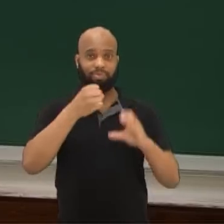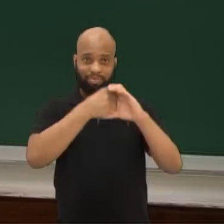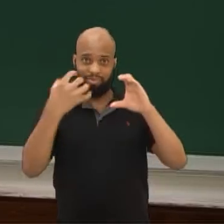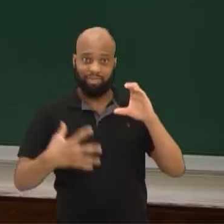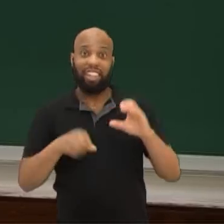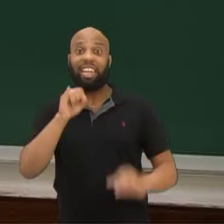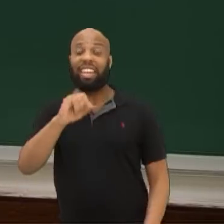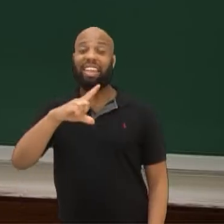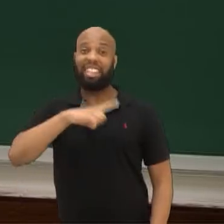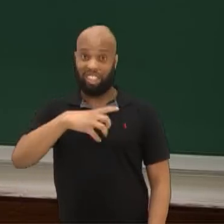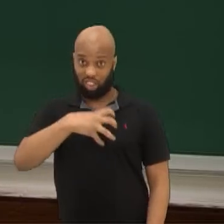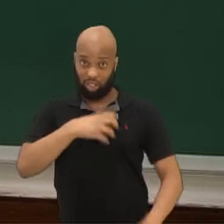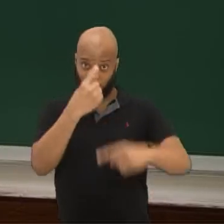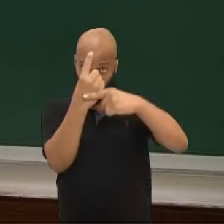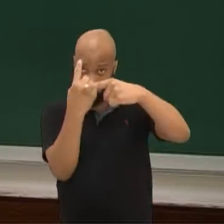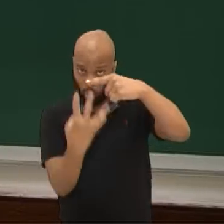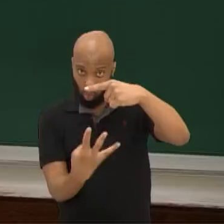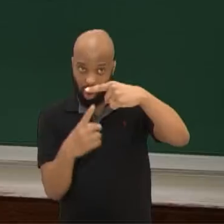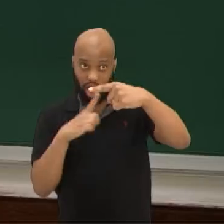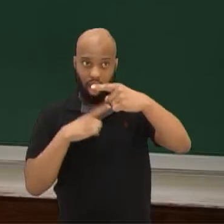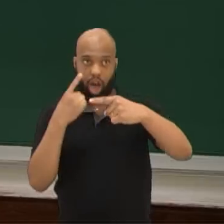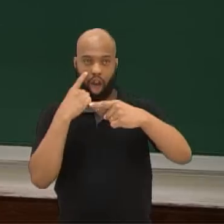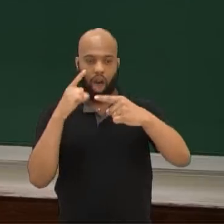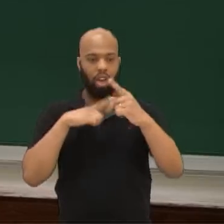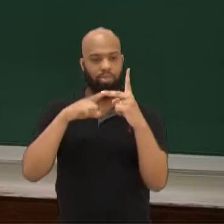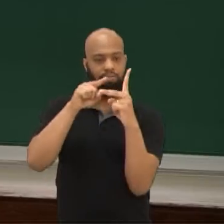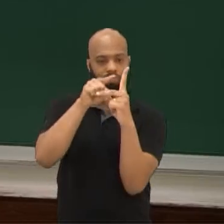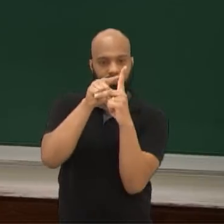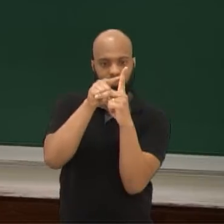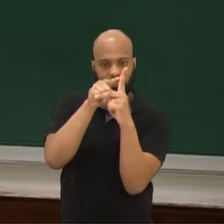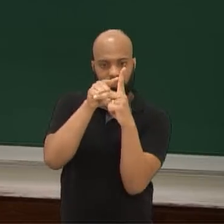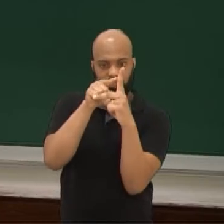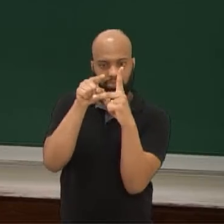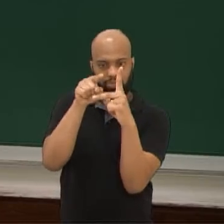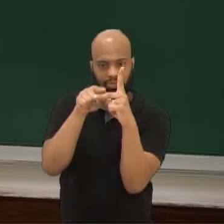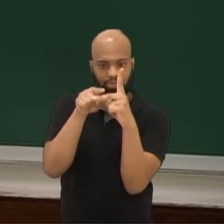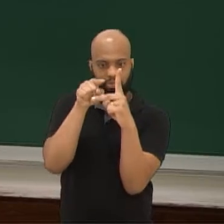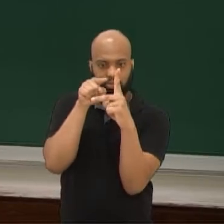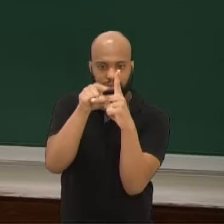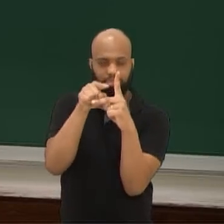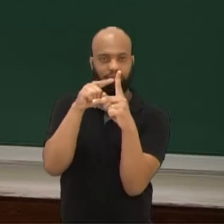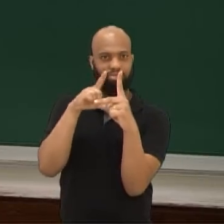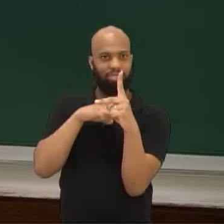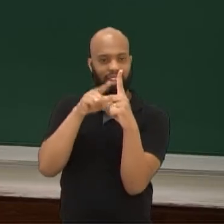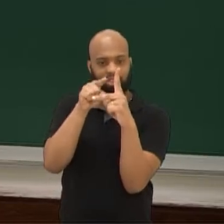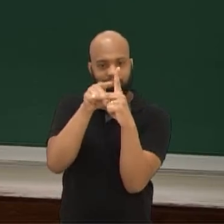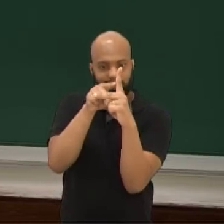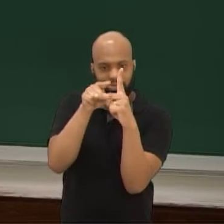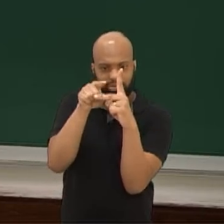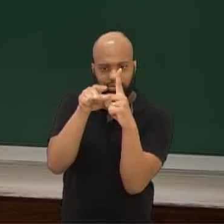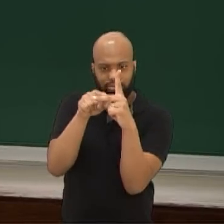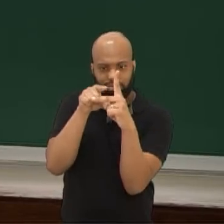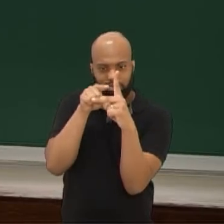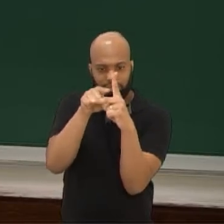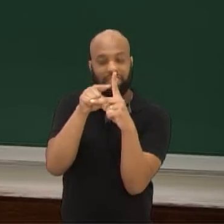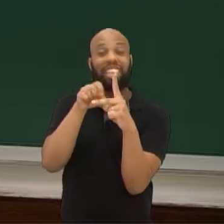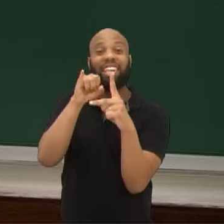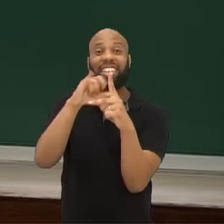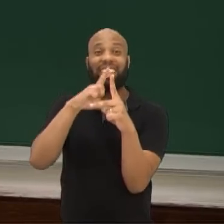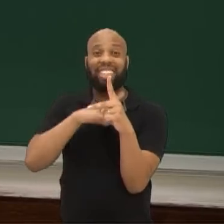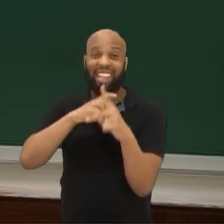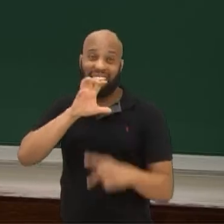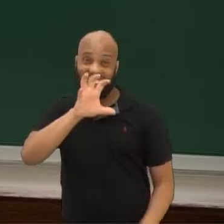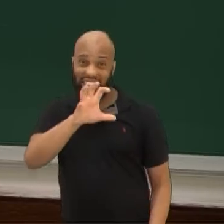legal do ângulo reto. Observe que tem dois risquinhos aqui, como se fosse, ou mesmo um quadradinho, como se fosse no vértice aqui. Sempre quando aparecer